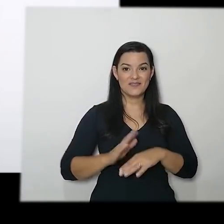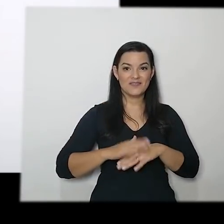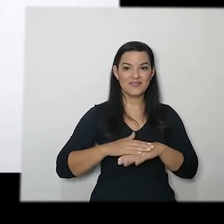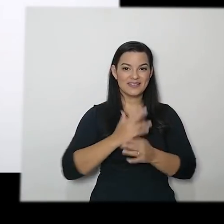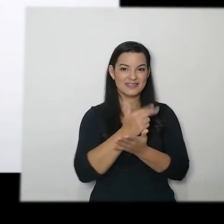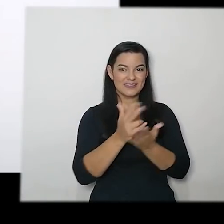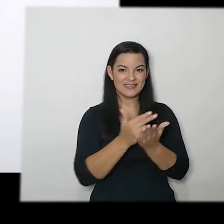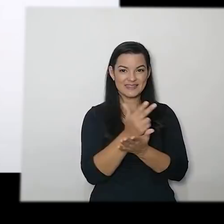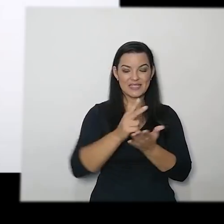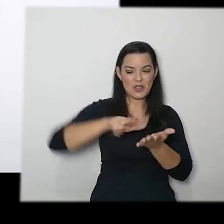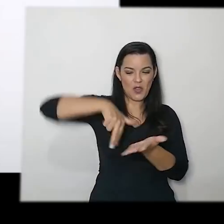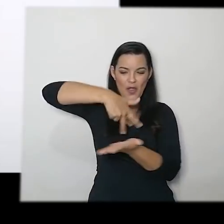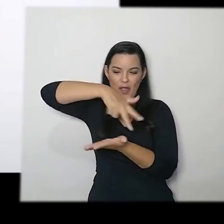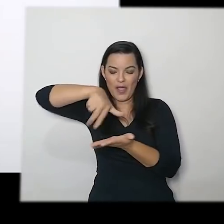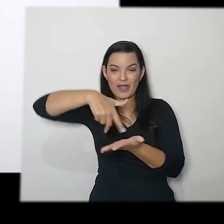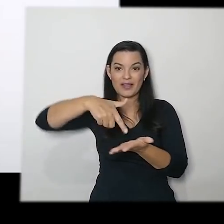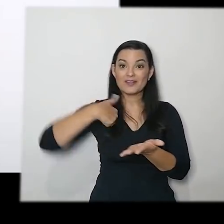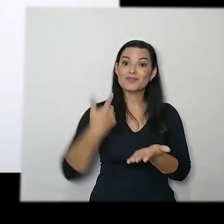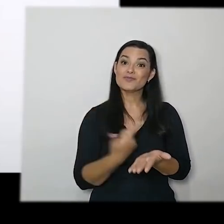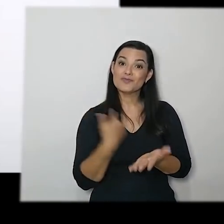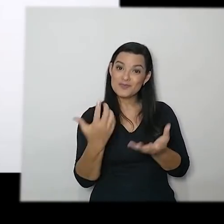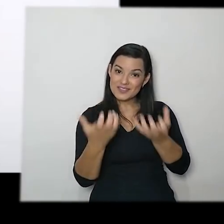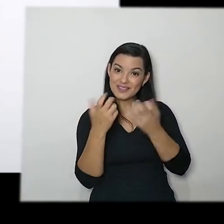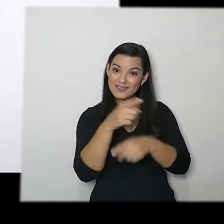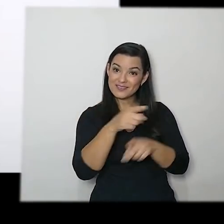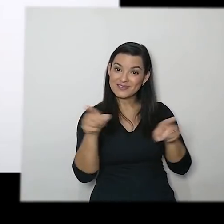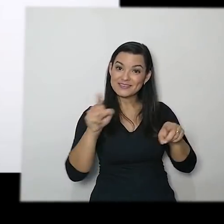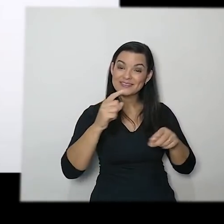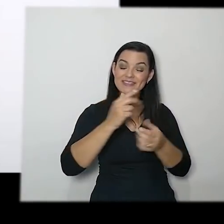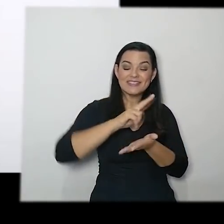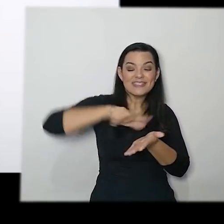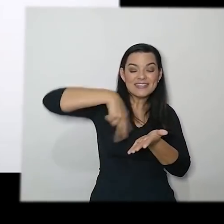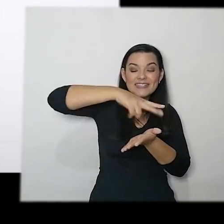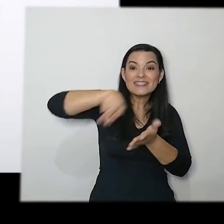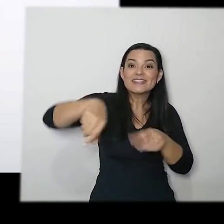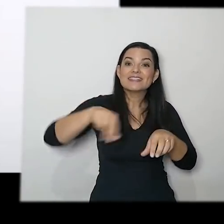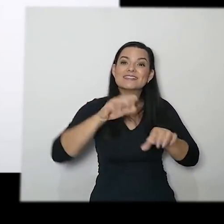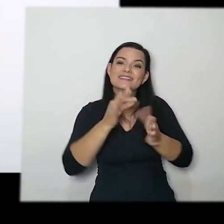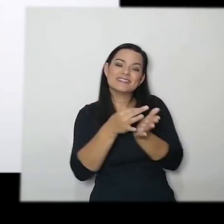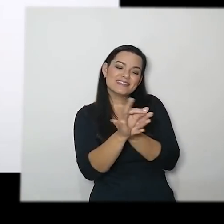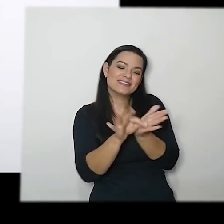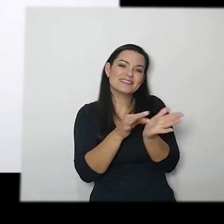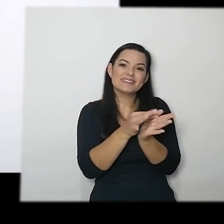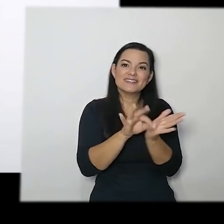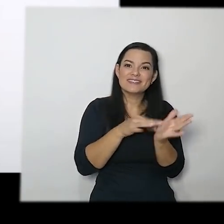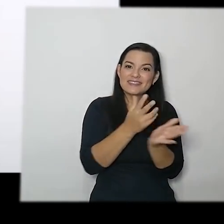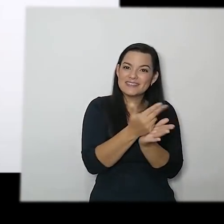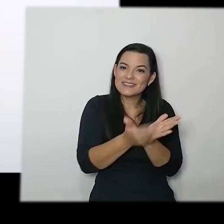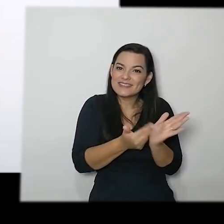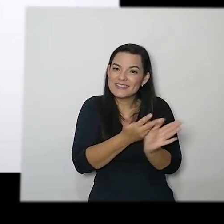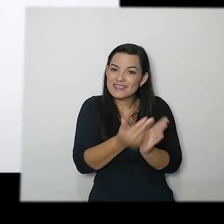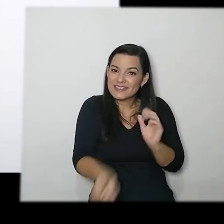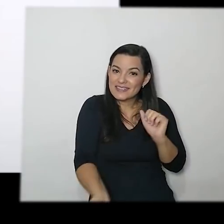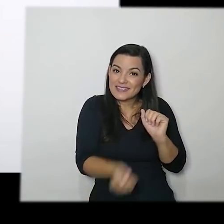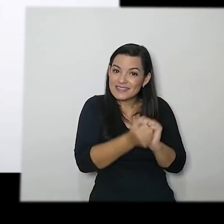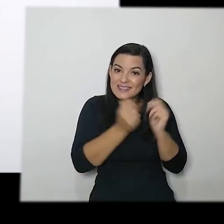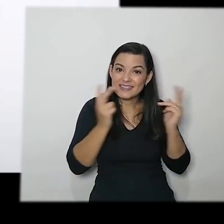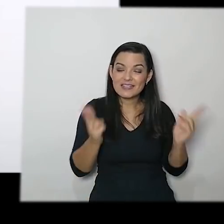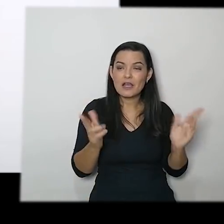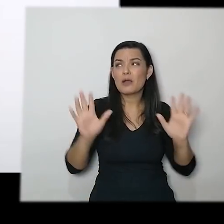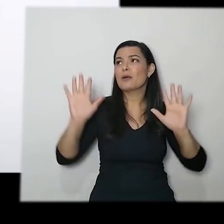pudesse dançar e desenhar como ela. Ah, professora, mas eu não tenho esse